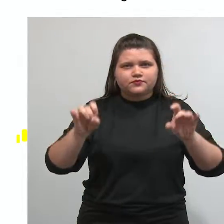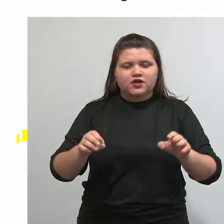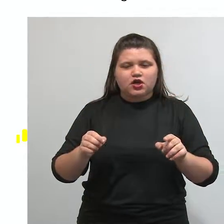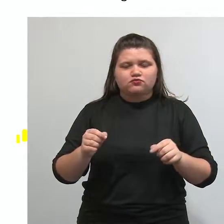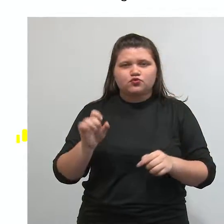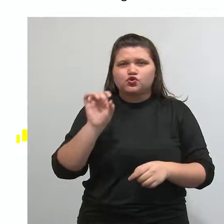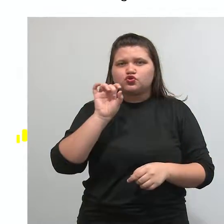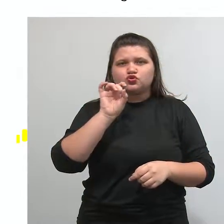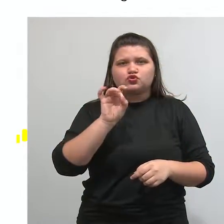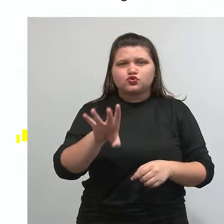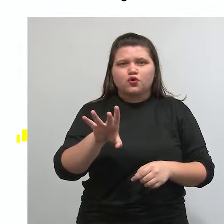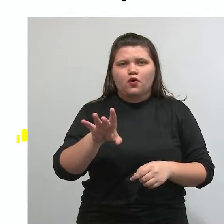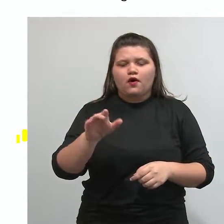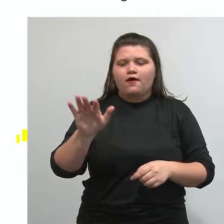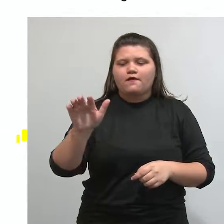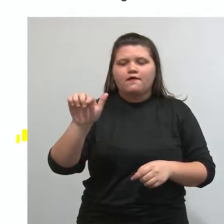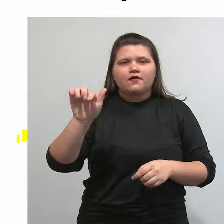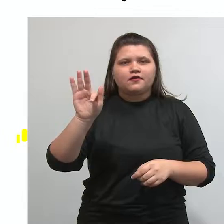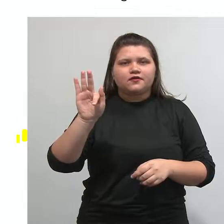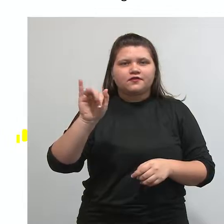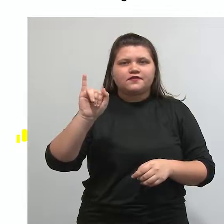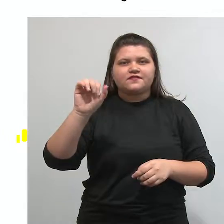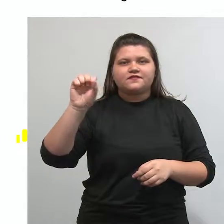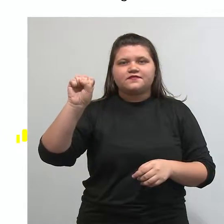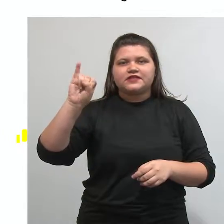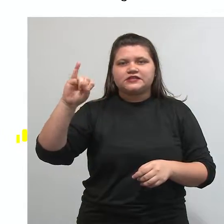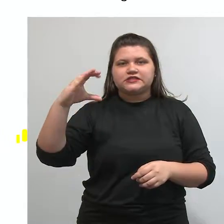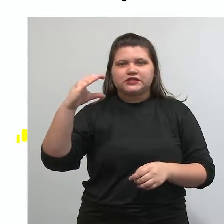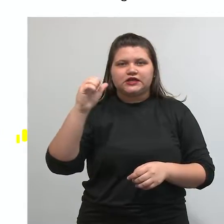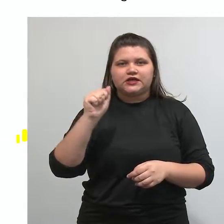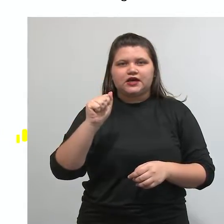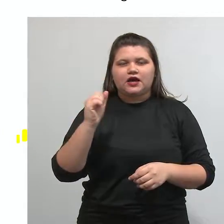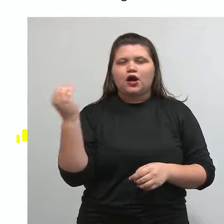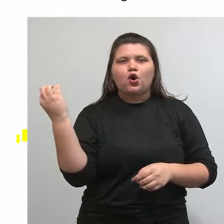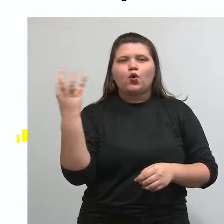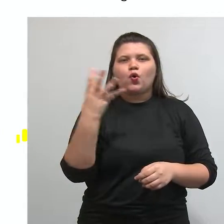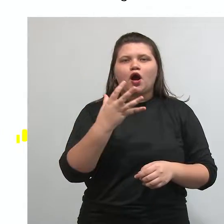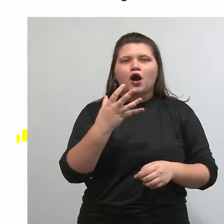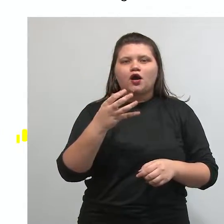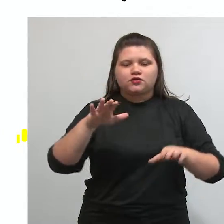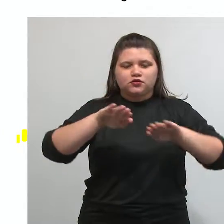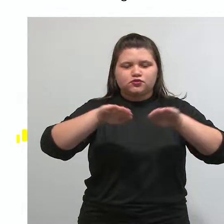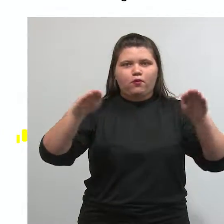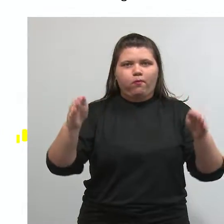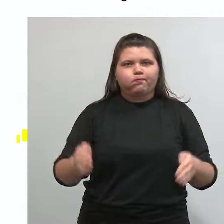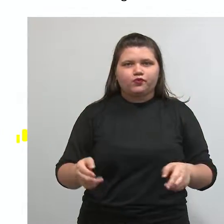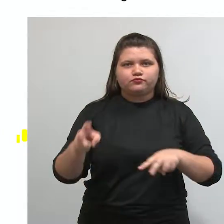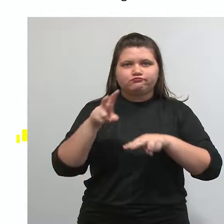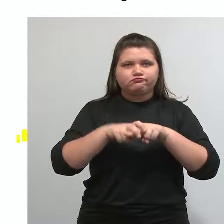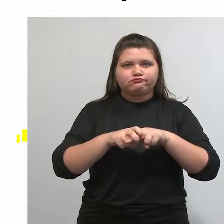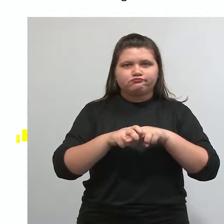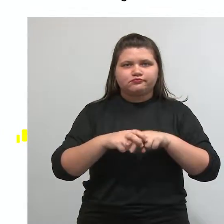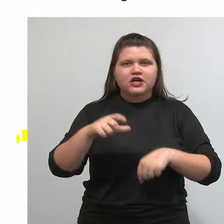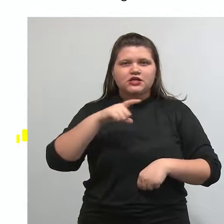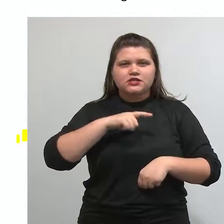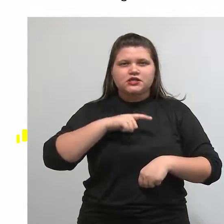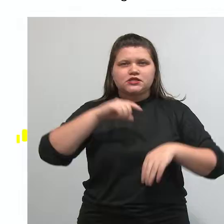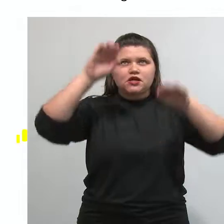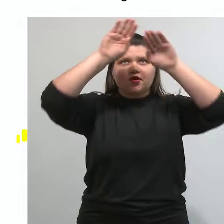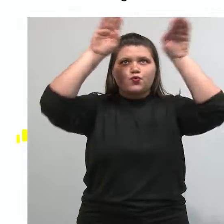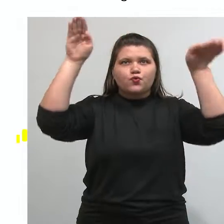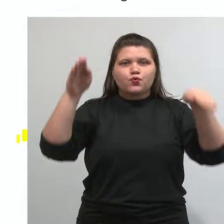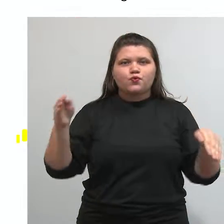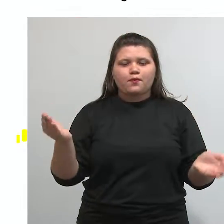física. Se é uma sala de aula, quantas carteiras tem na sala de aula, se tem quadro, se tem janela, se tem